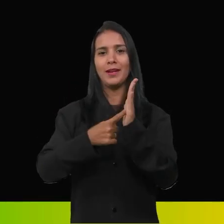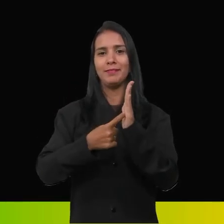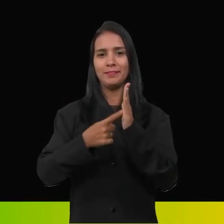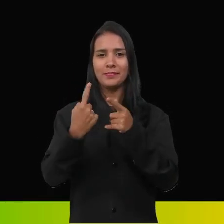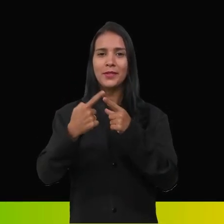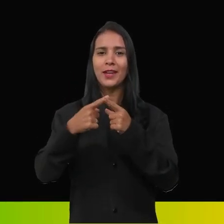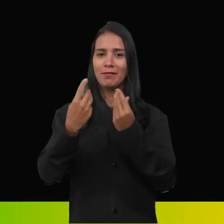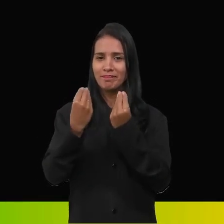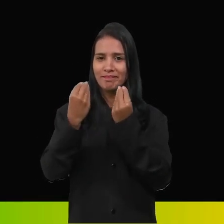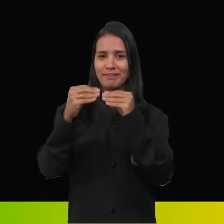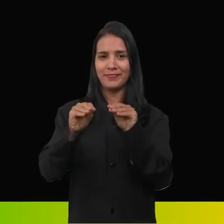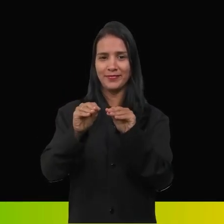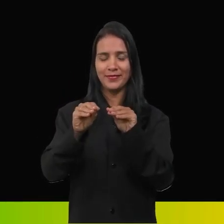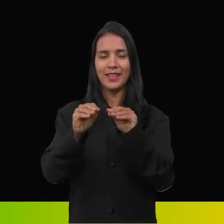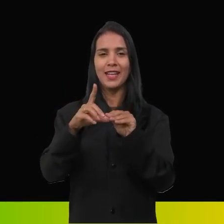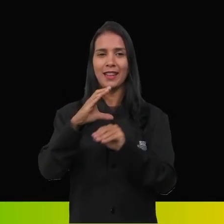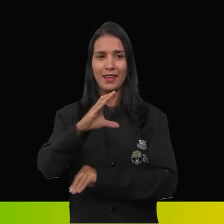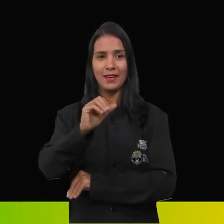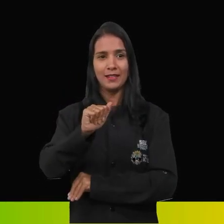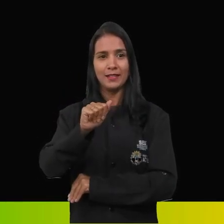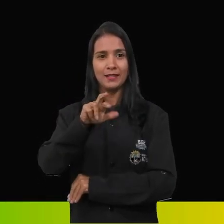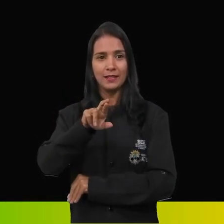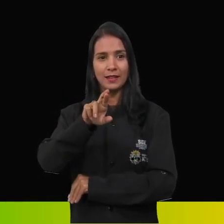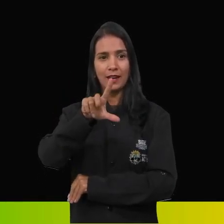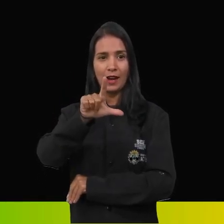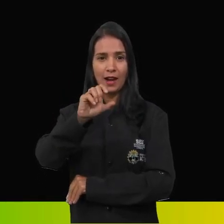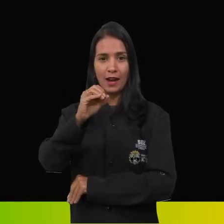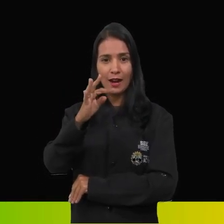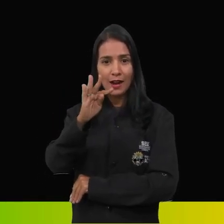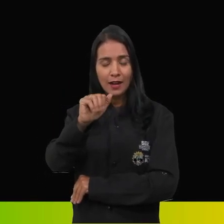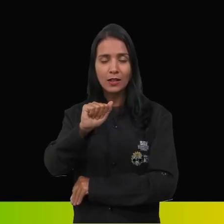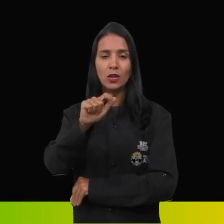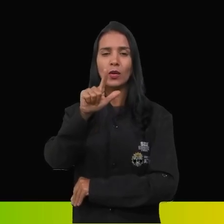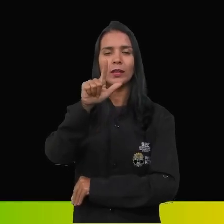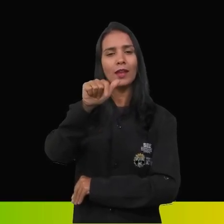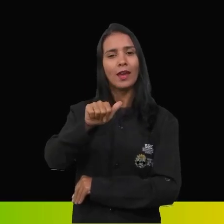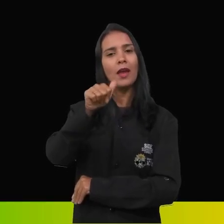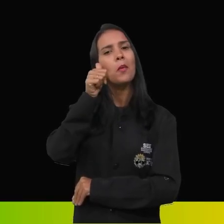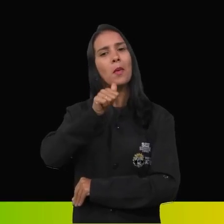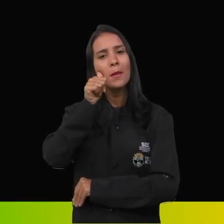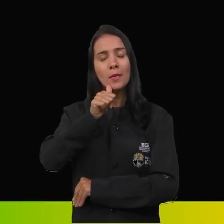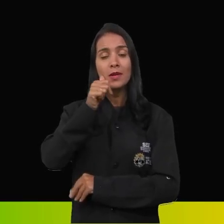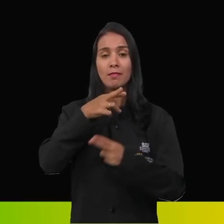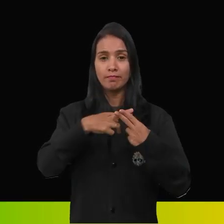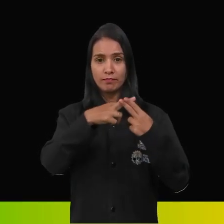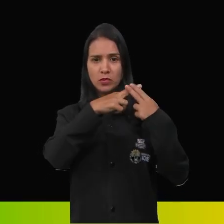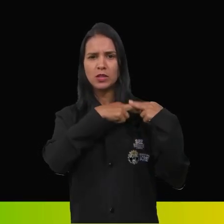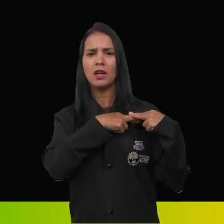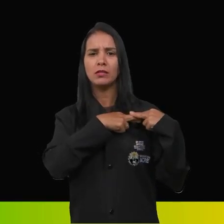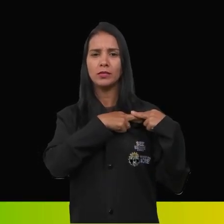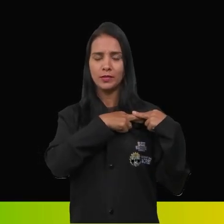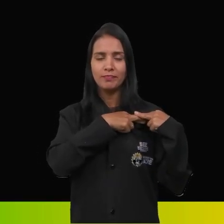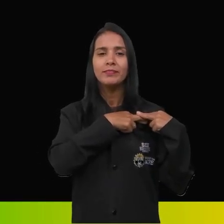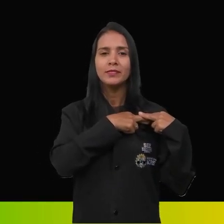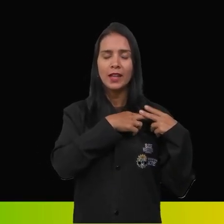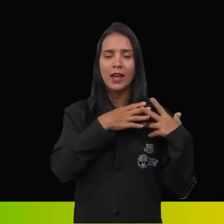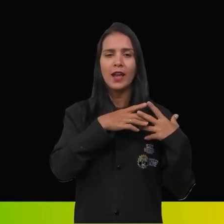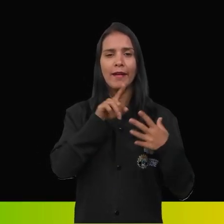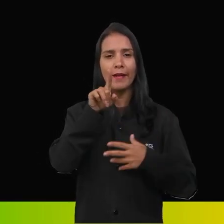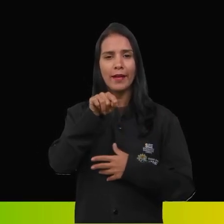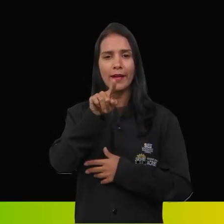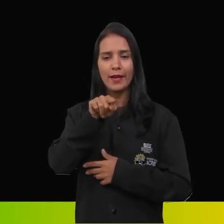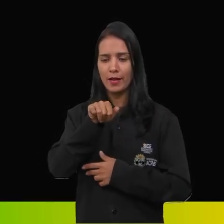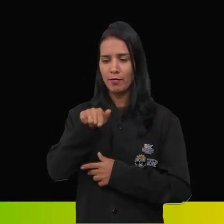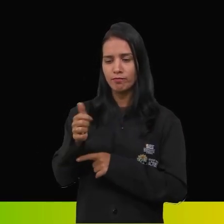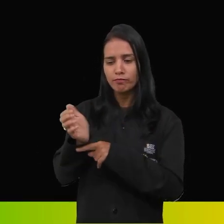né? Carlota Joaquina, ela foi aí a responsável. Esse filme foi uma grande